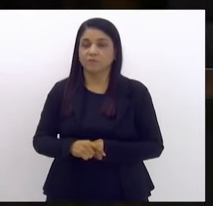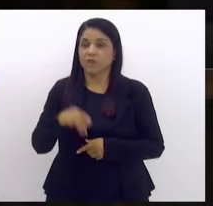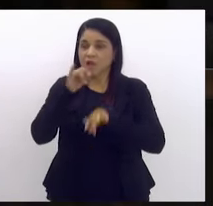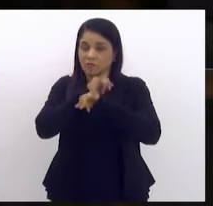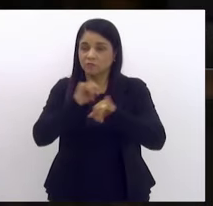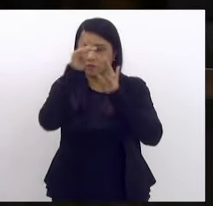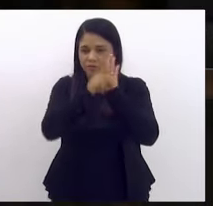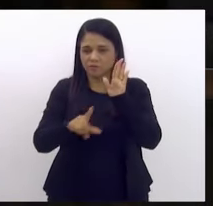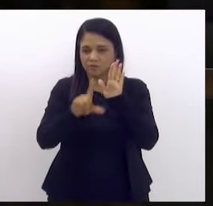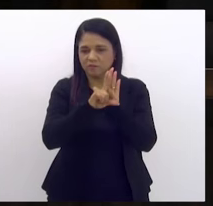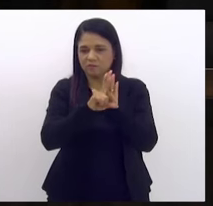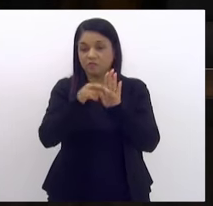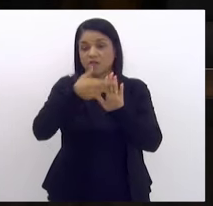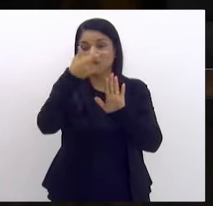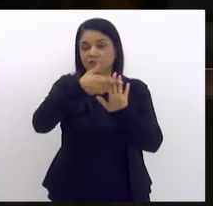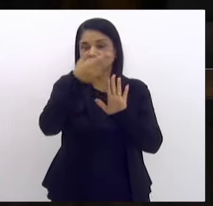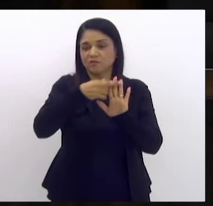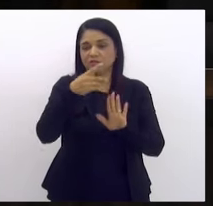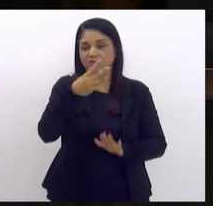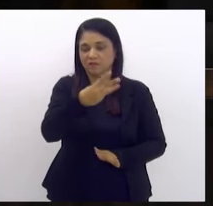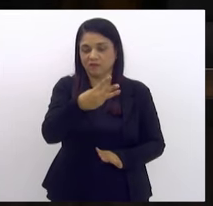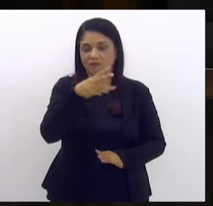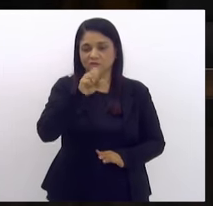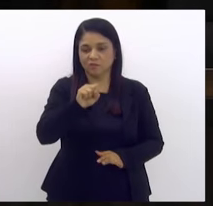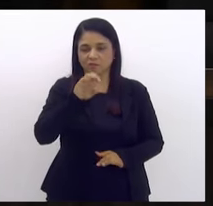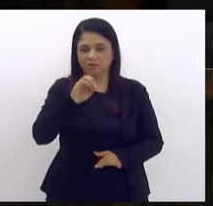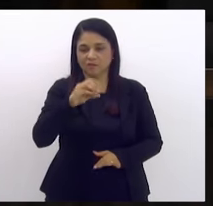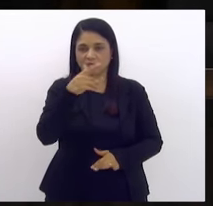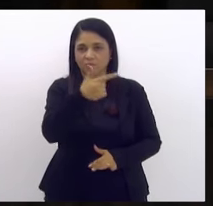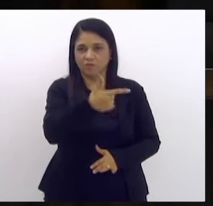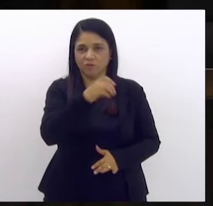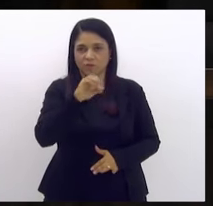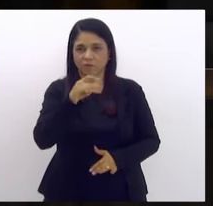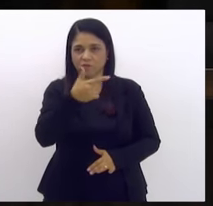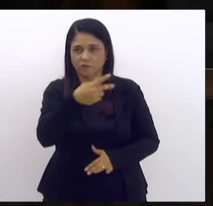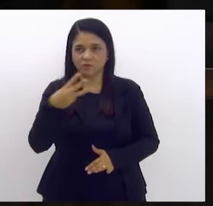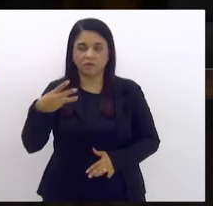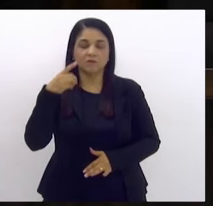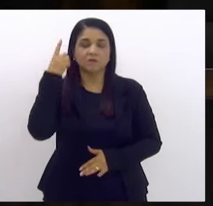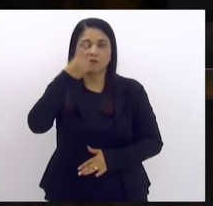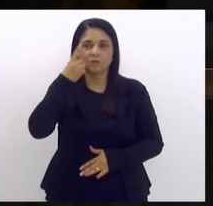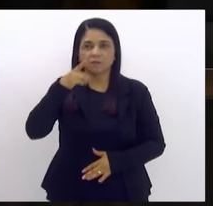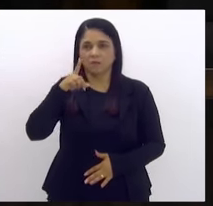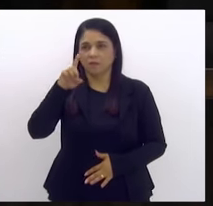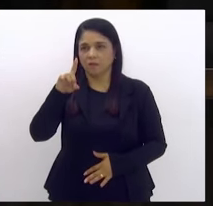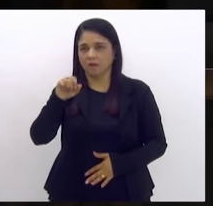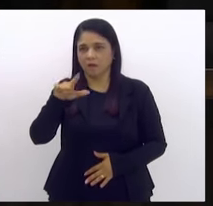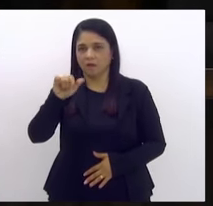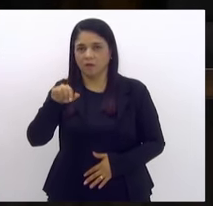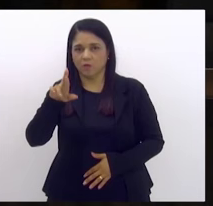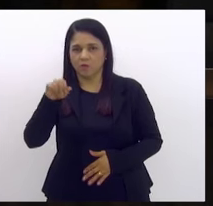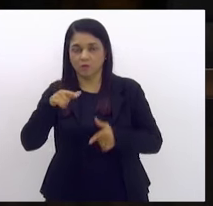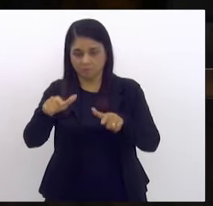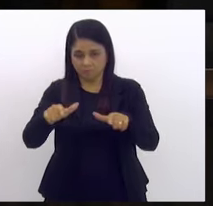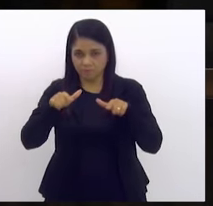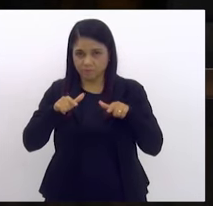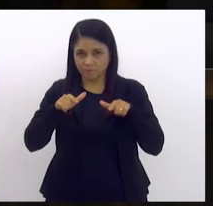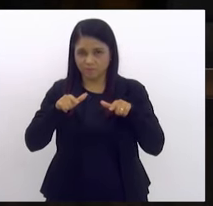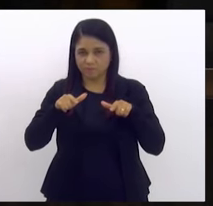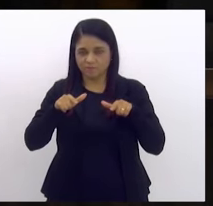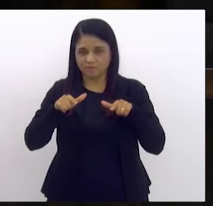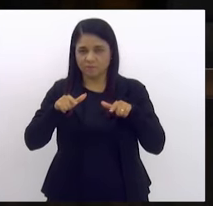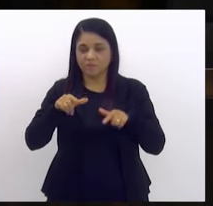Anuncio o projeto de resolução número 380 de 23, de autoria do deputado Guilherme Delalore, que concede diploma